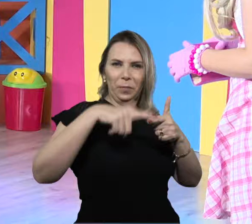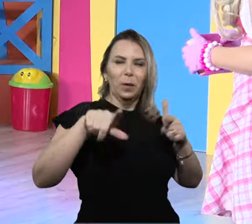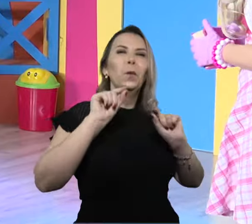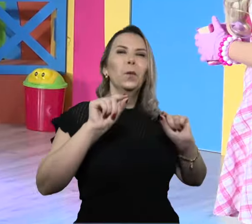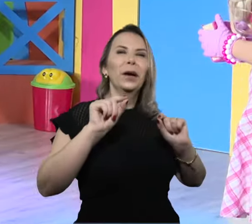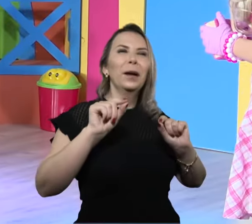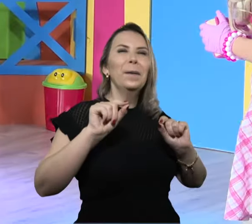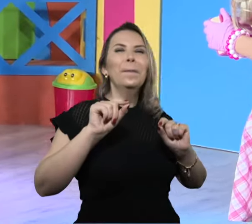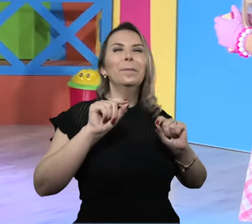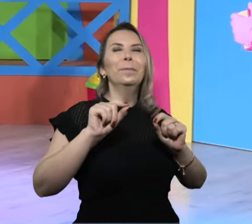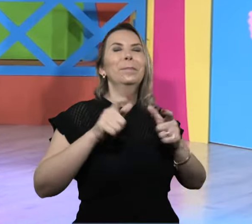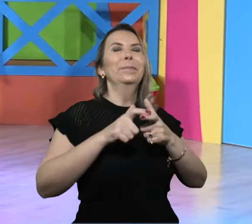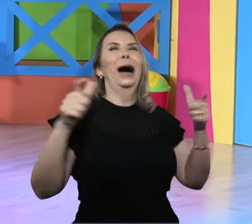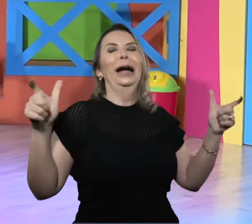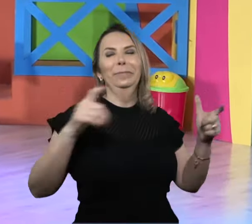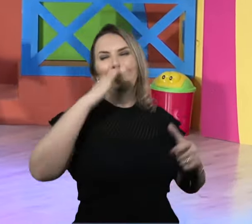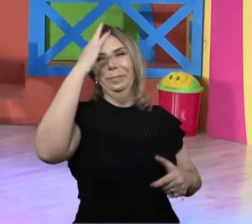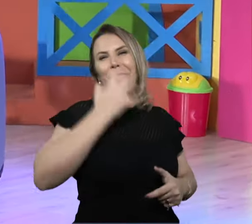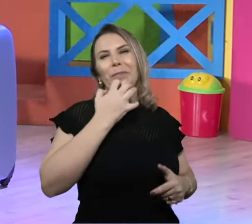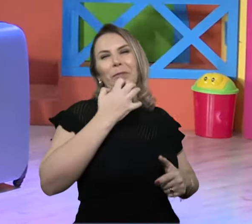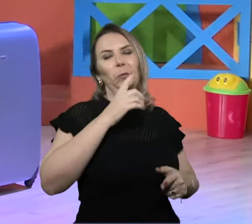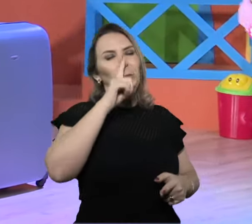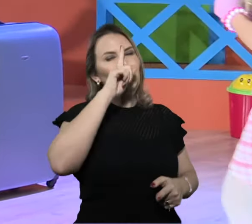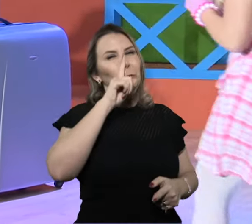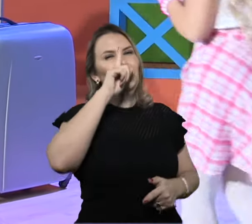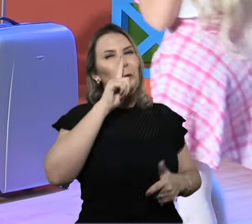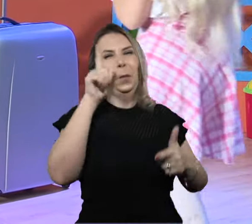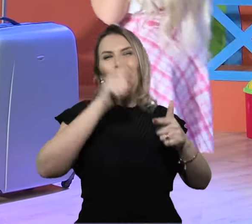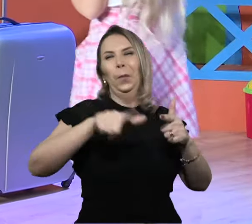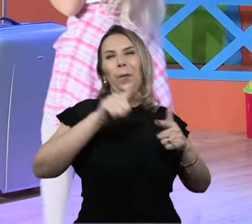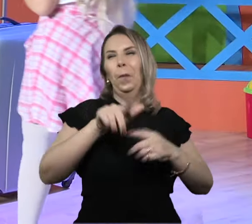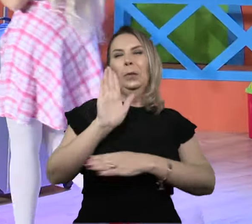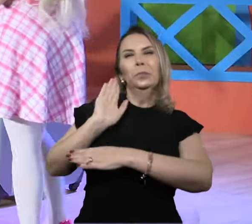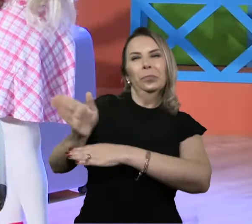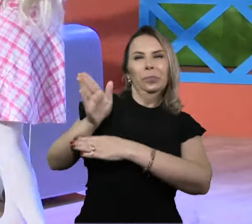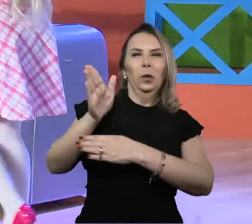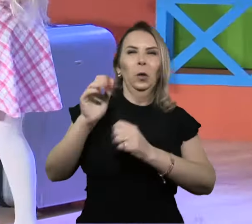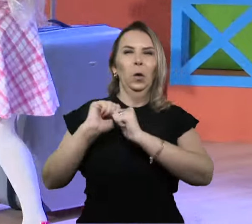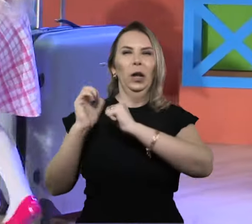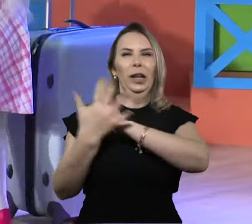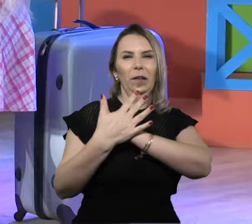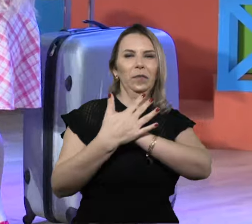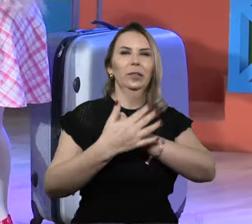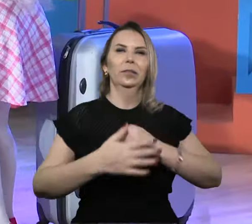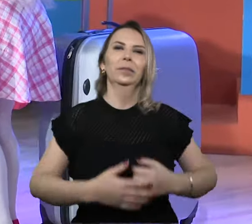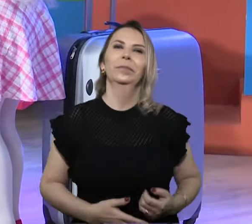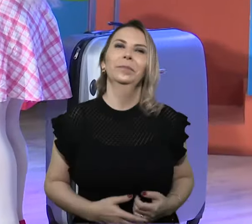O meu problema é muito maior! É muito maior que tudo isso!